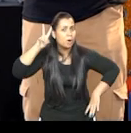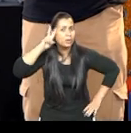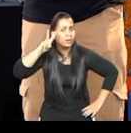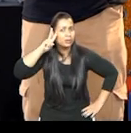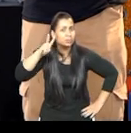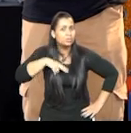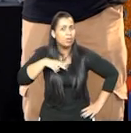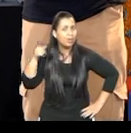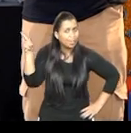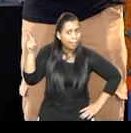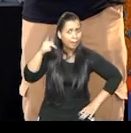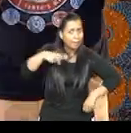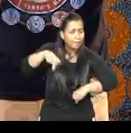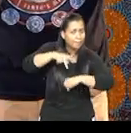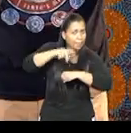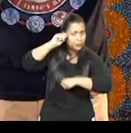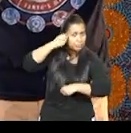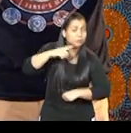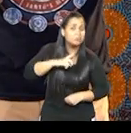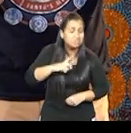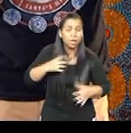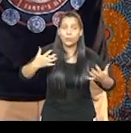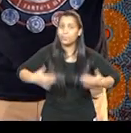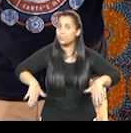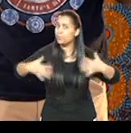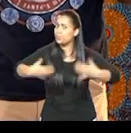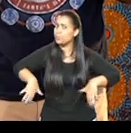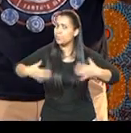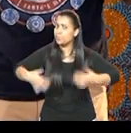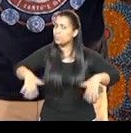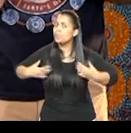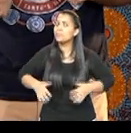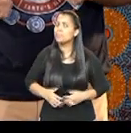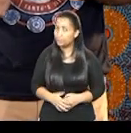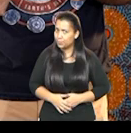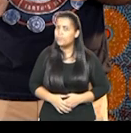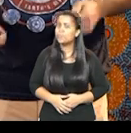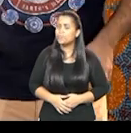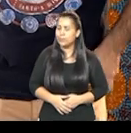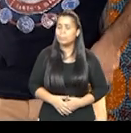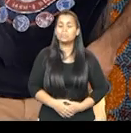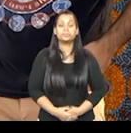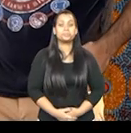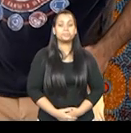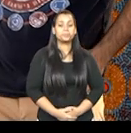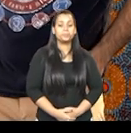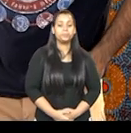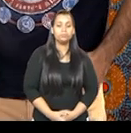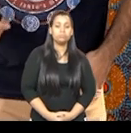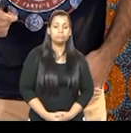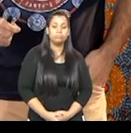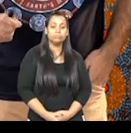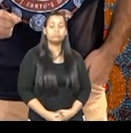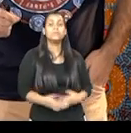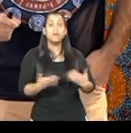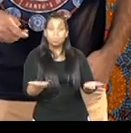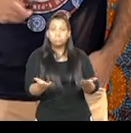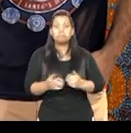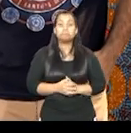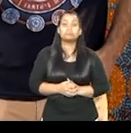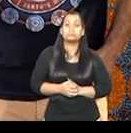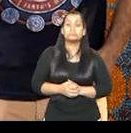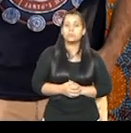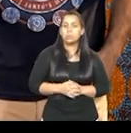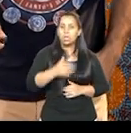histórica que esse continente possui, indo muito além daquilo que às vezes a gente conhece. Com a chegada